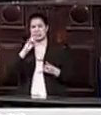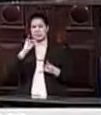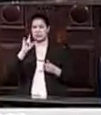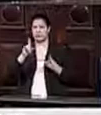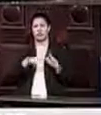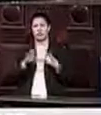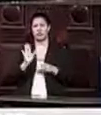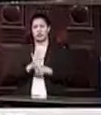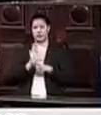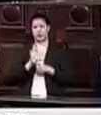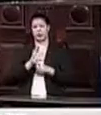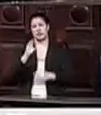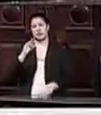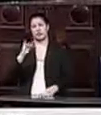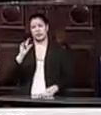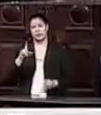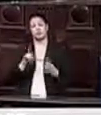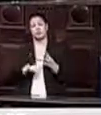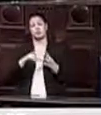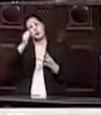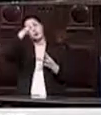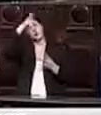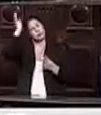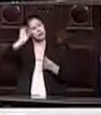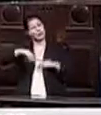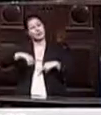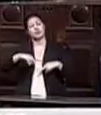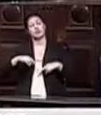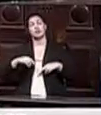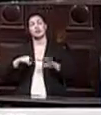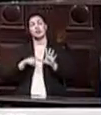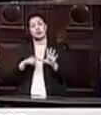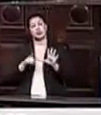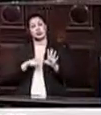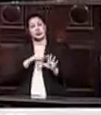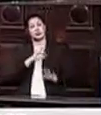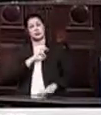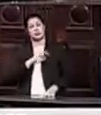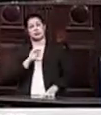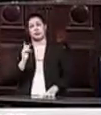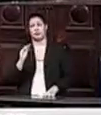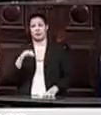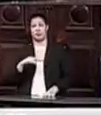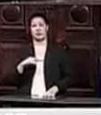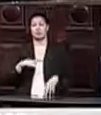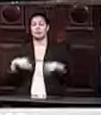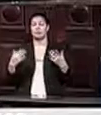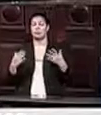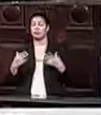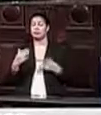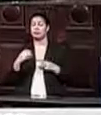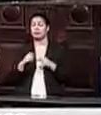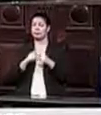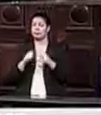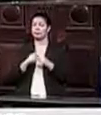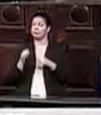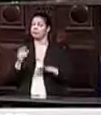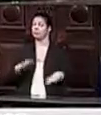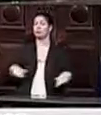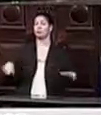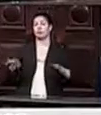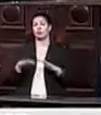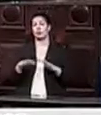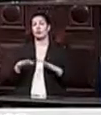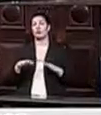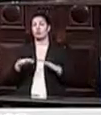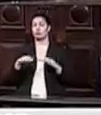Defesa Civil, os bombeiros e a Polícia Militar. Fizemos ouvindo todos esses segmentos